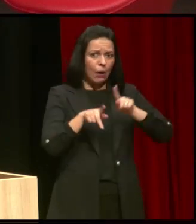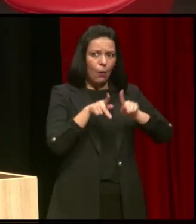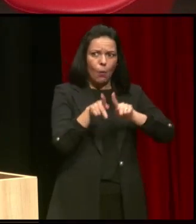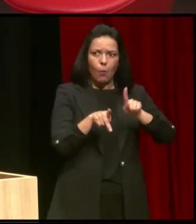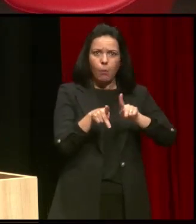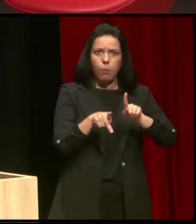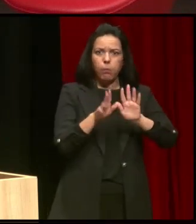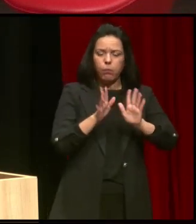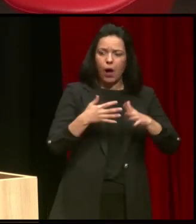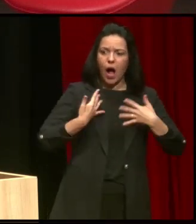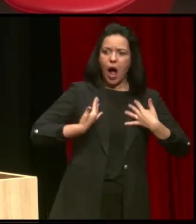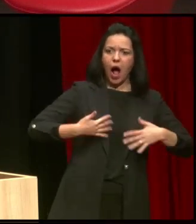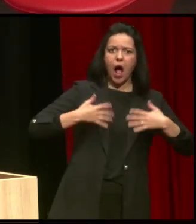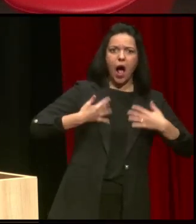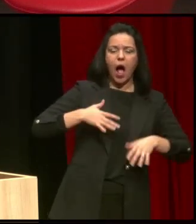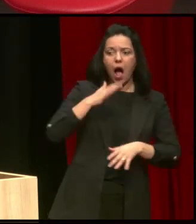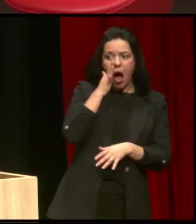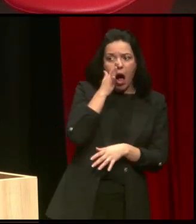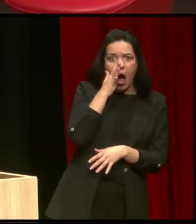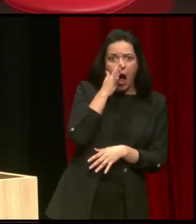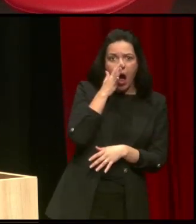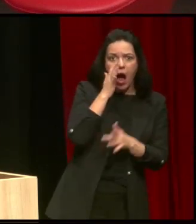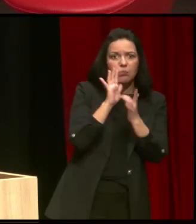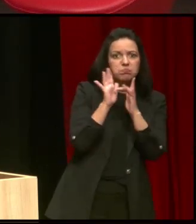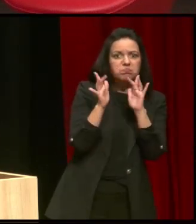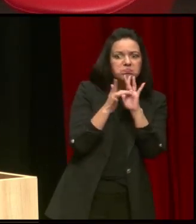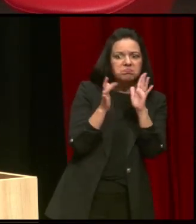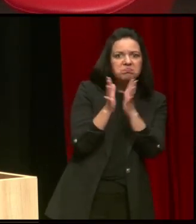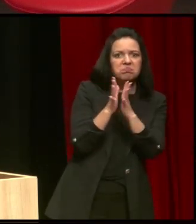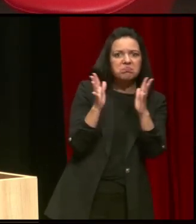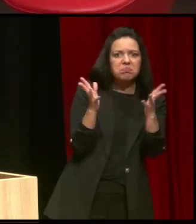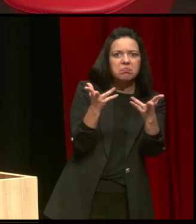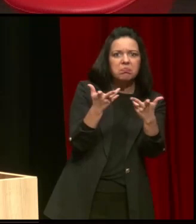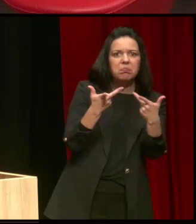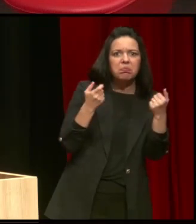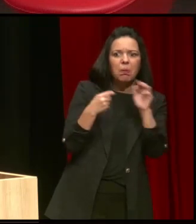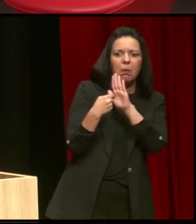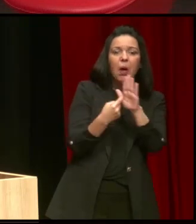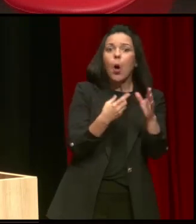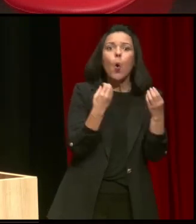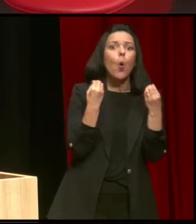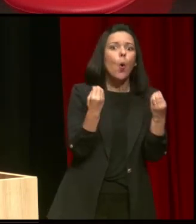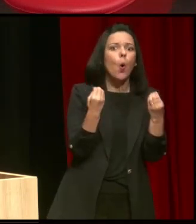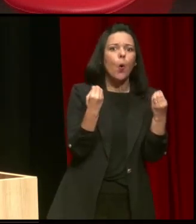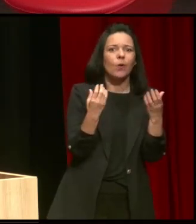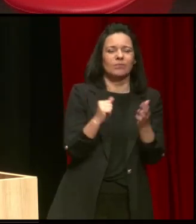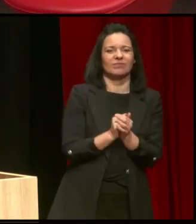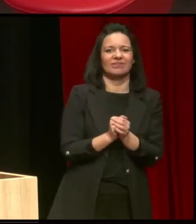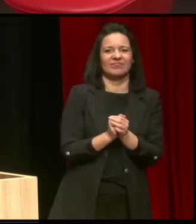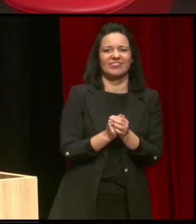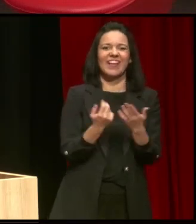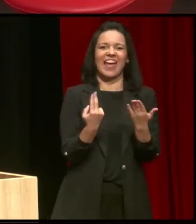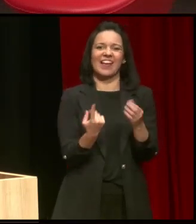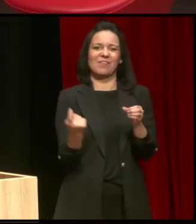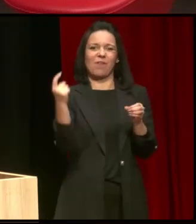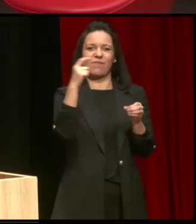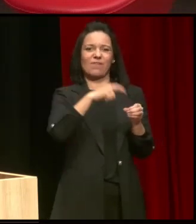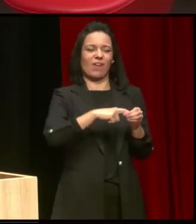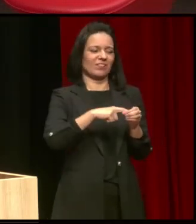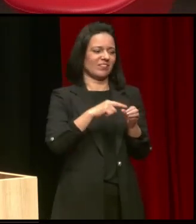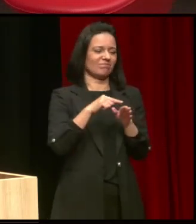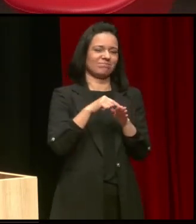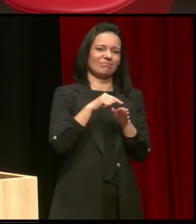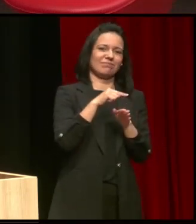maravilhosa, como é que ele faz isso? Está voltando para a geração de Gênesis, lá no começo, quando Deus criou, antes do